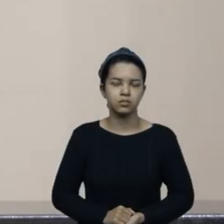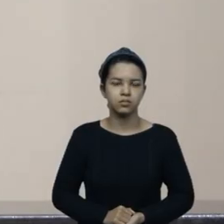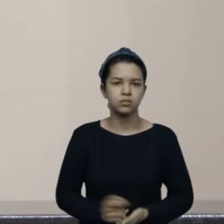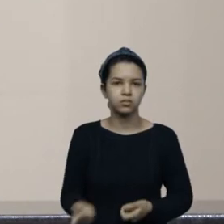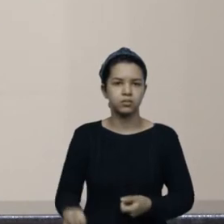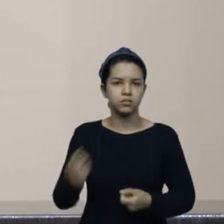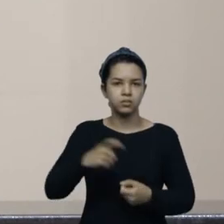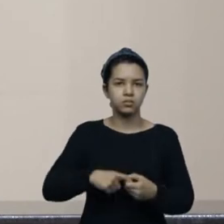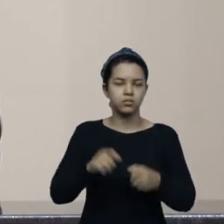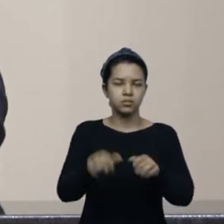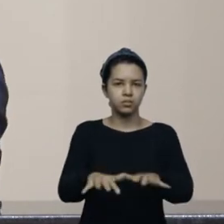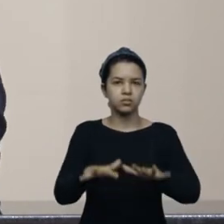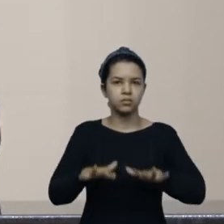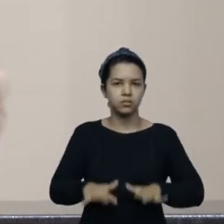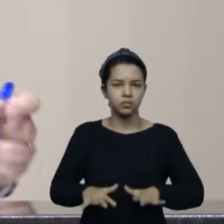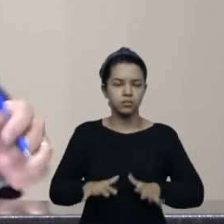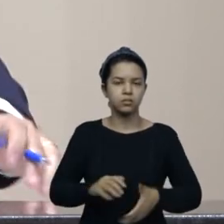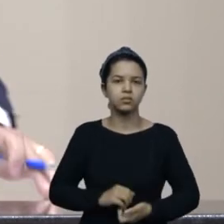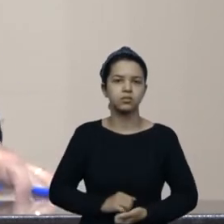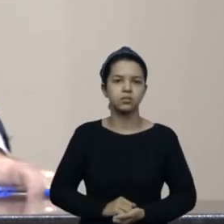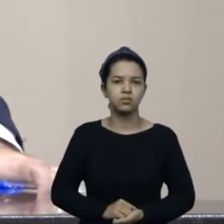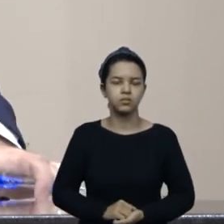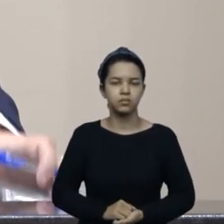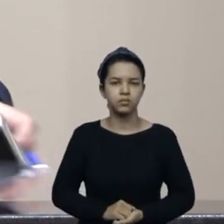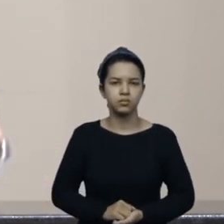Reaberta a presente sessão.